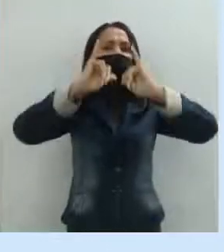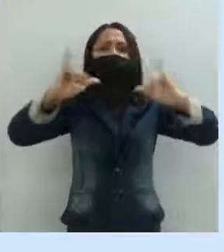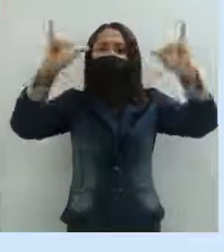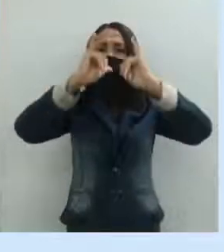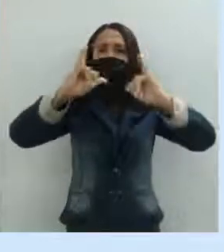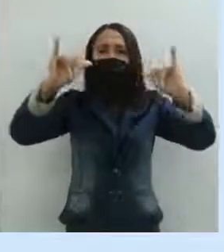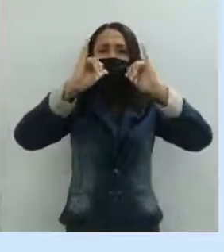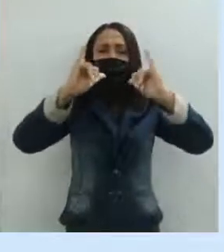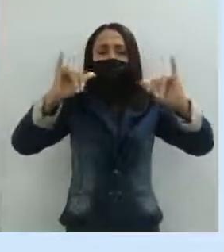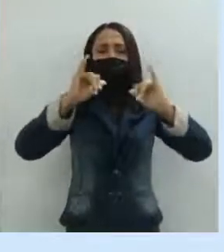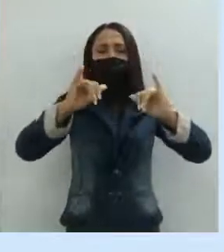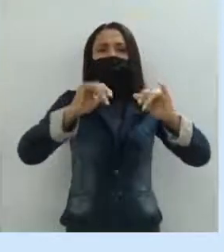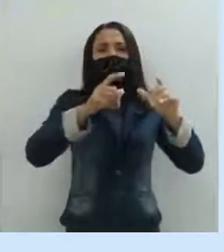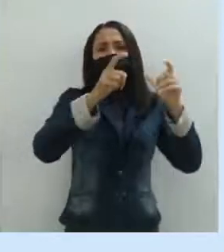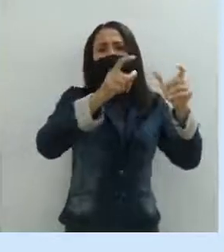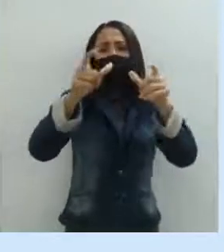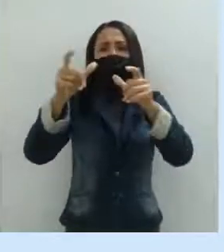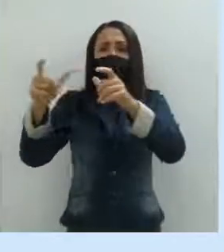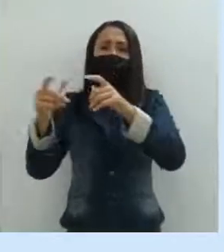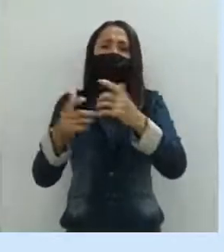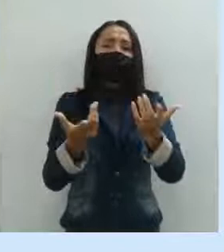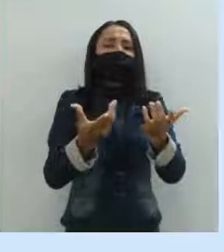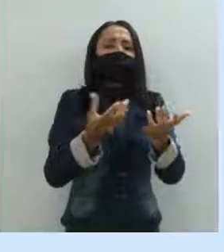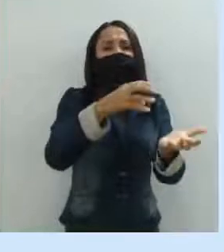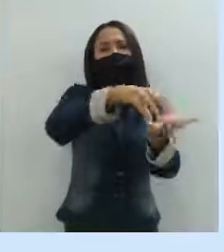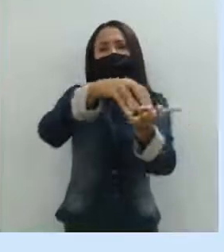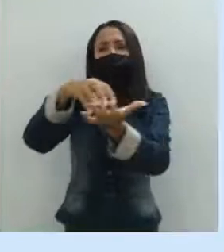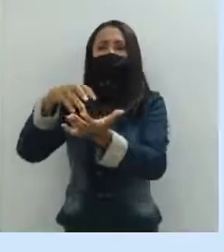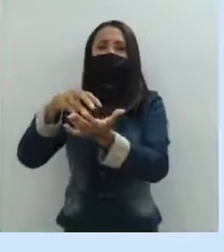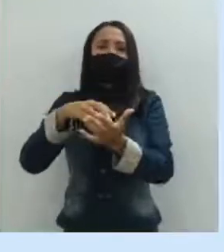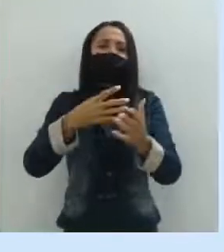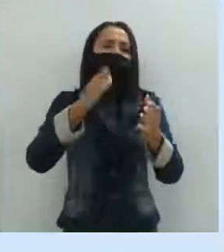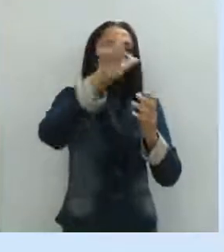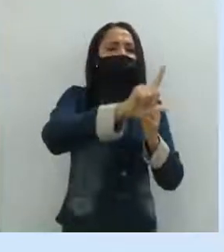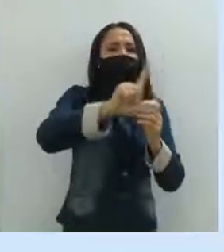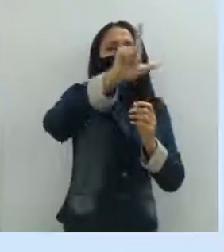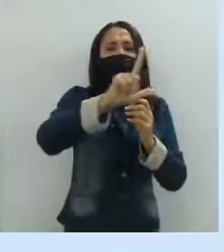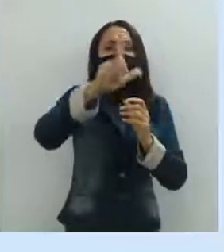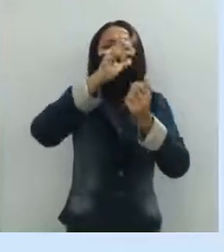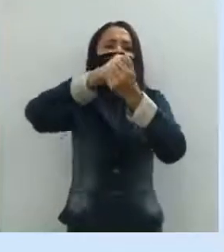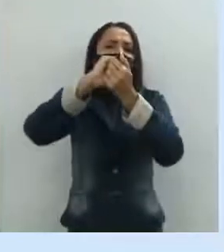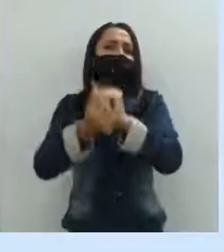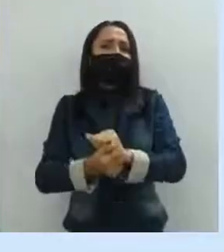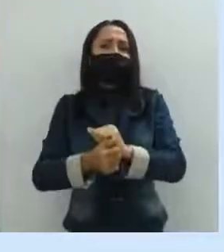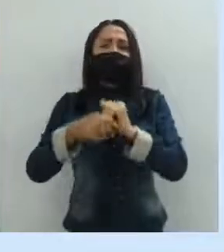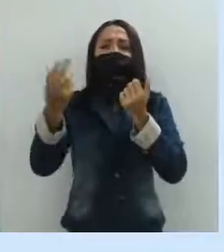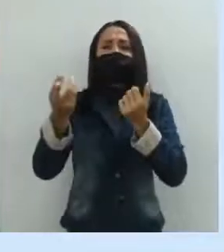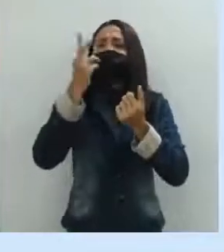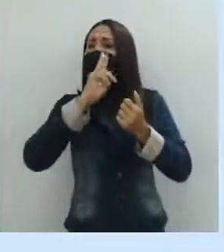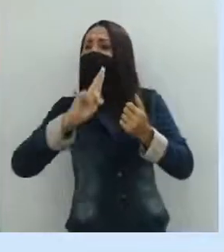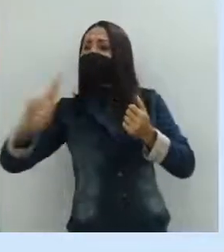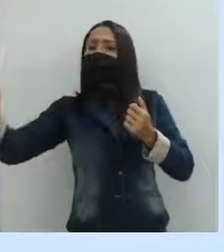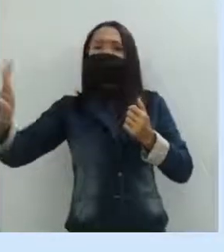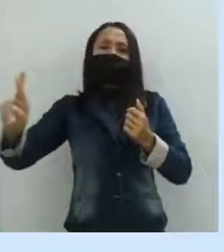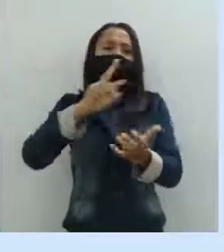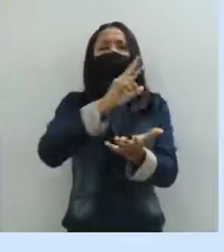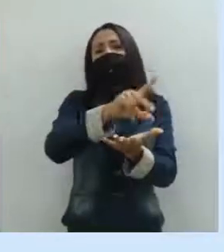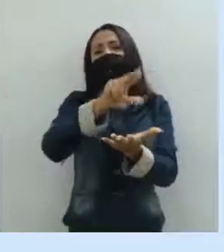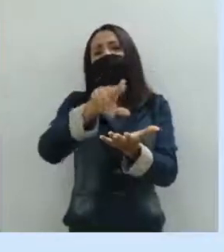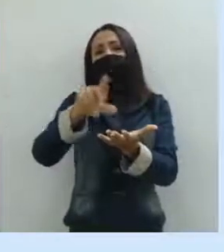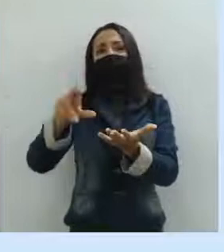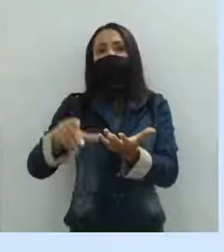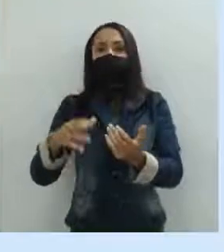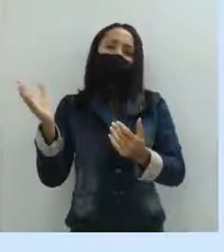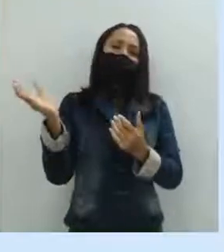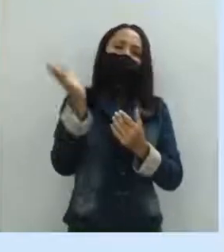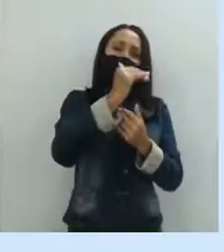campos: esporte, televisão, literatura, vida religiosa, etc. E